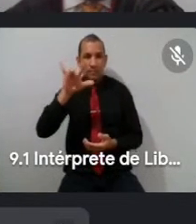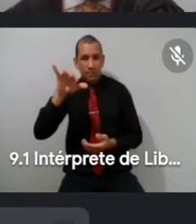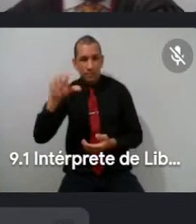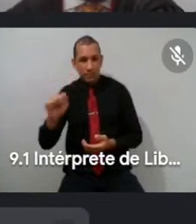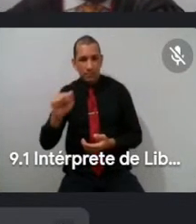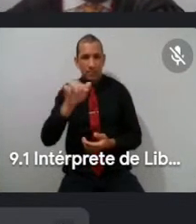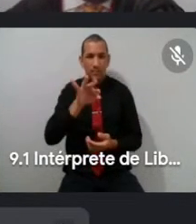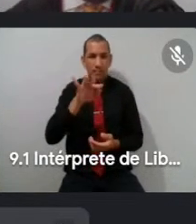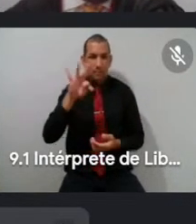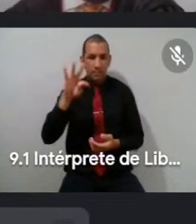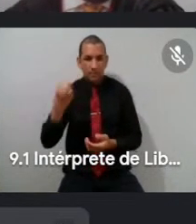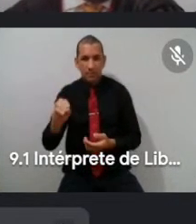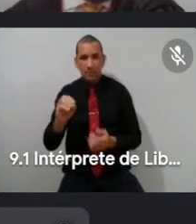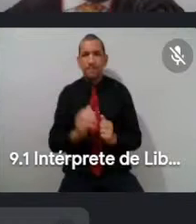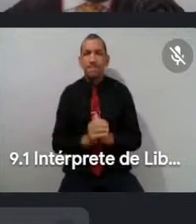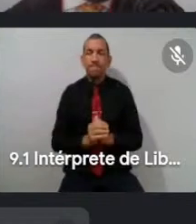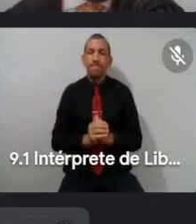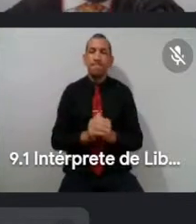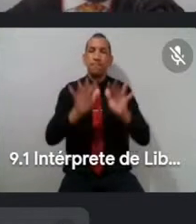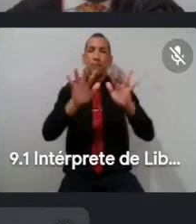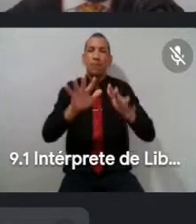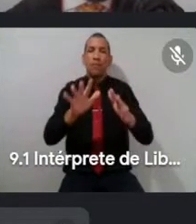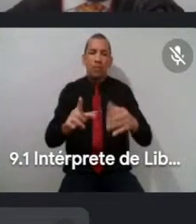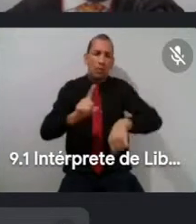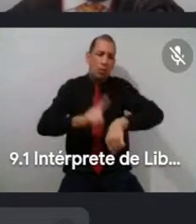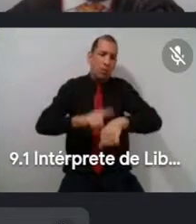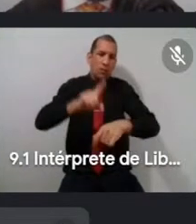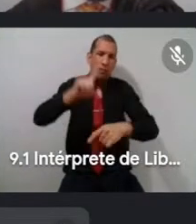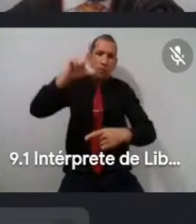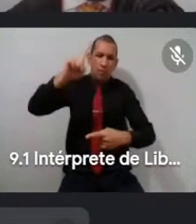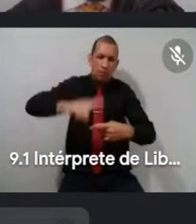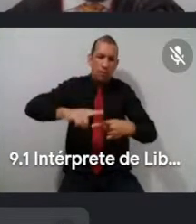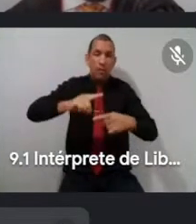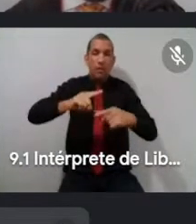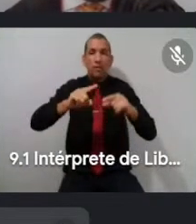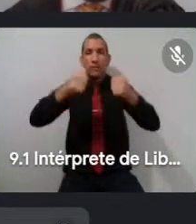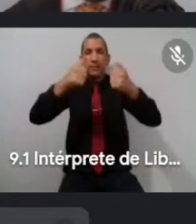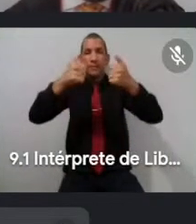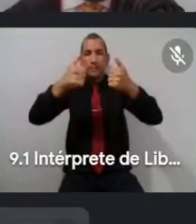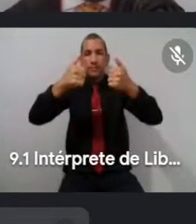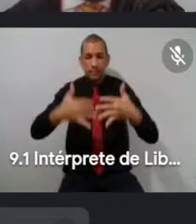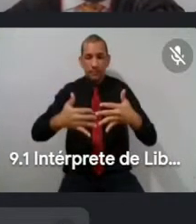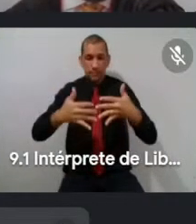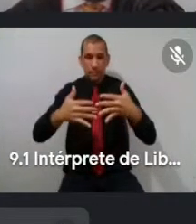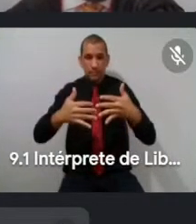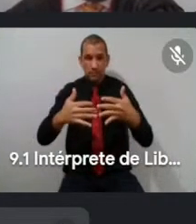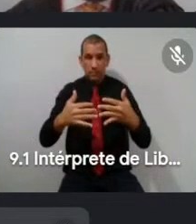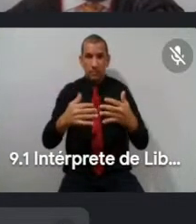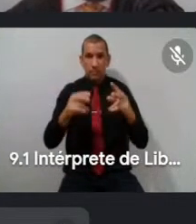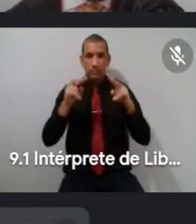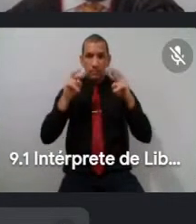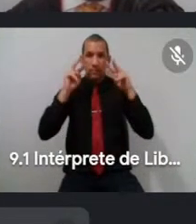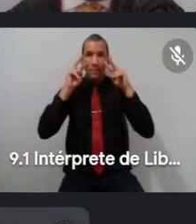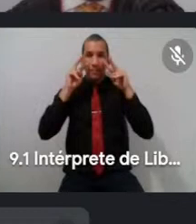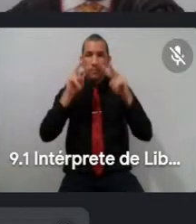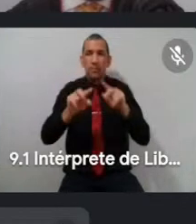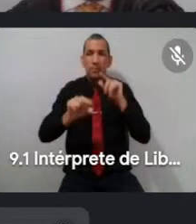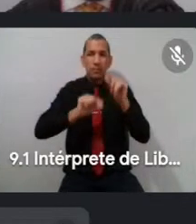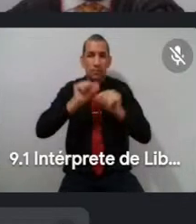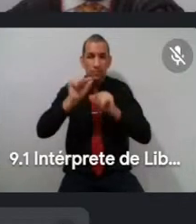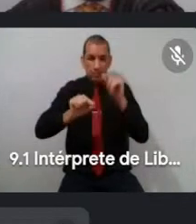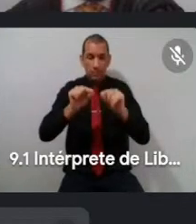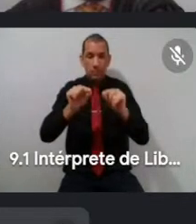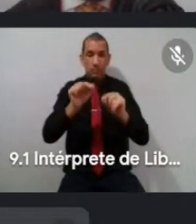tomar mais pode fazer é até hoje foi jogar no você diz recurso pediu Vista